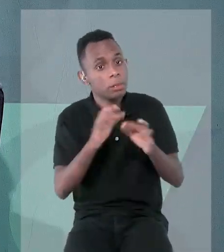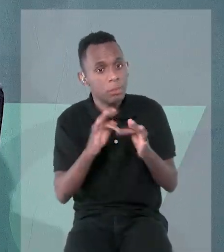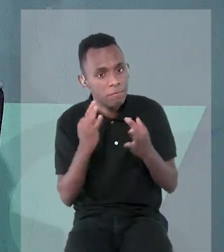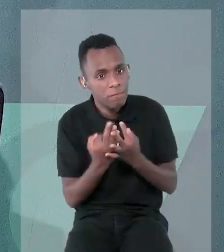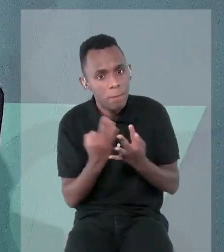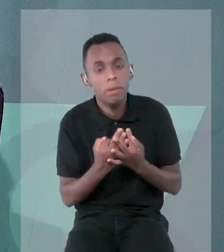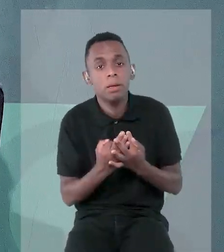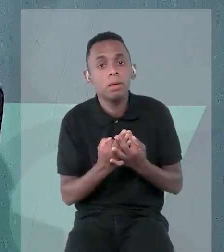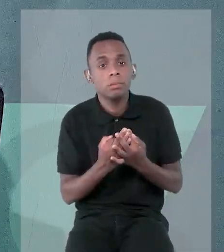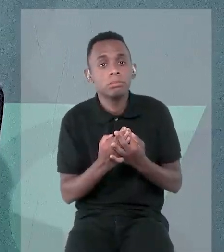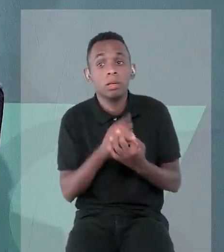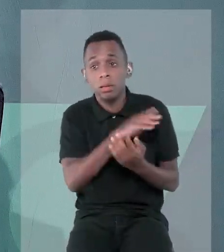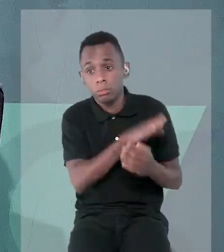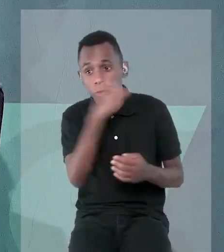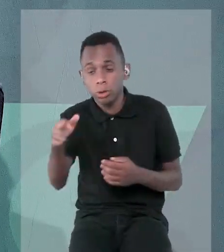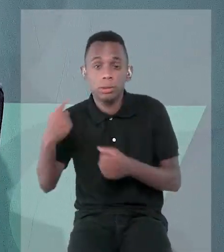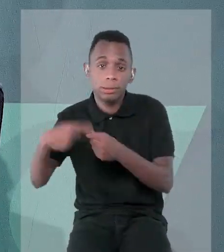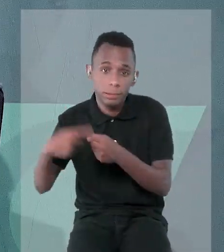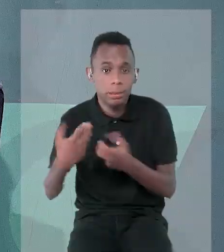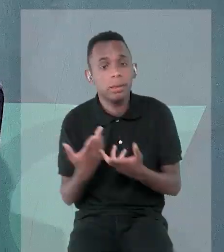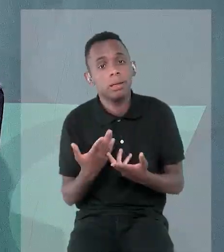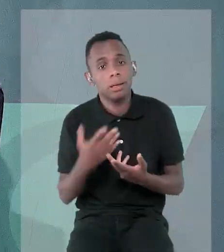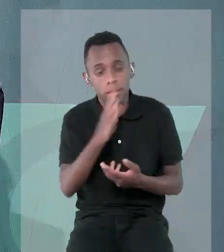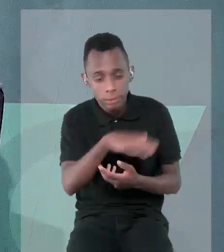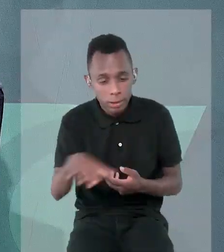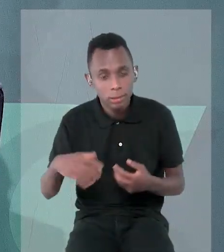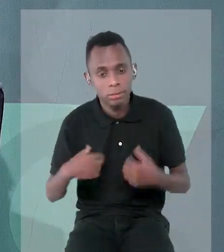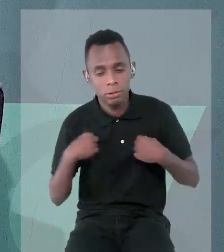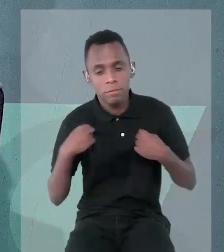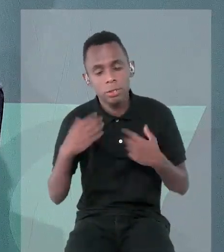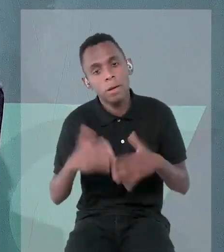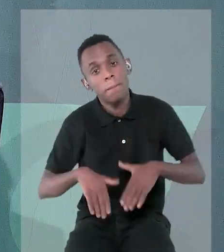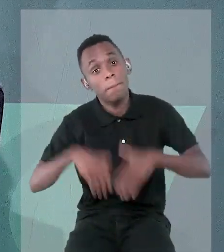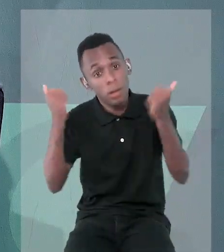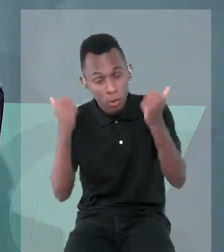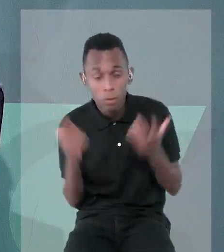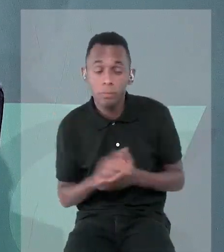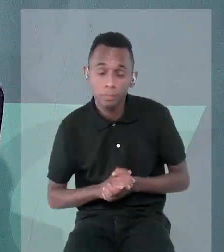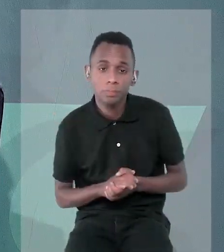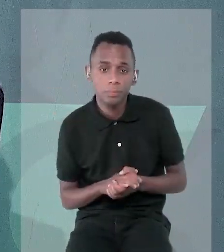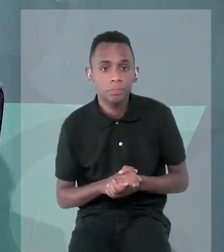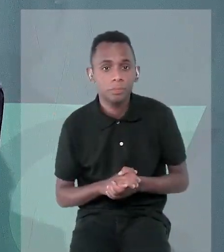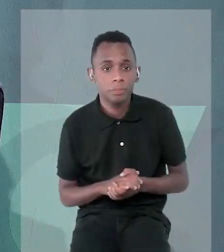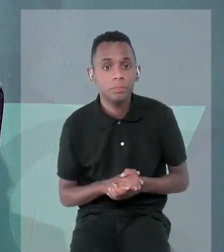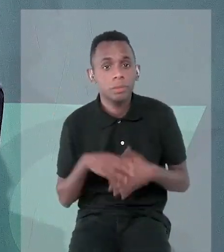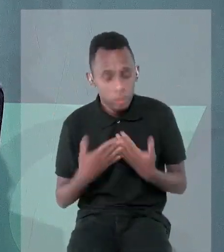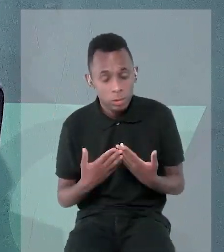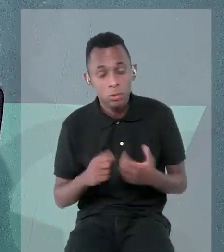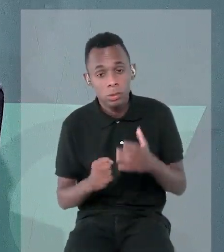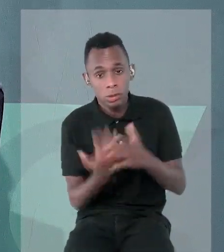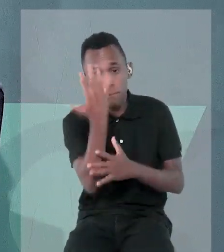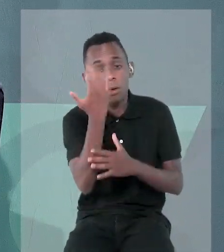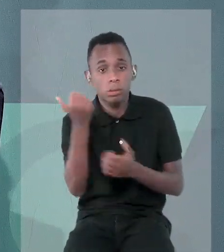pagando dívida na cidade, de que as crianças estão melhores vestidas, são essas que trabalham com agrofloresta, e essa agrofloresta vai se tornar